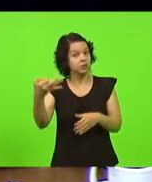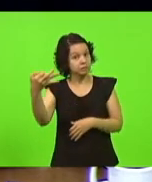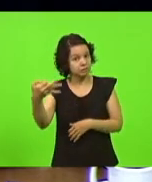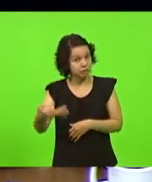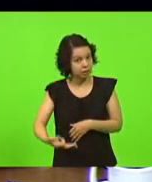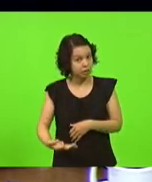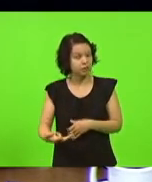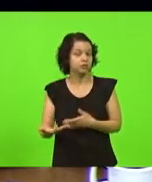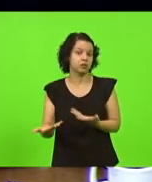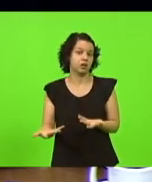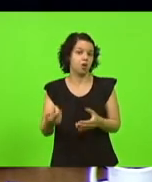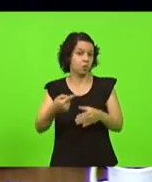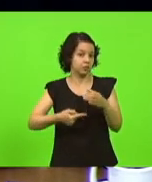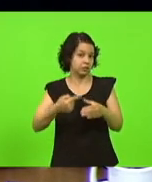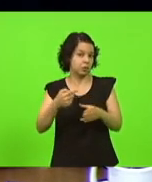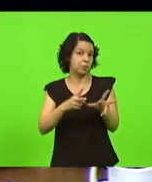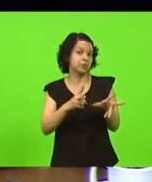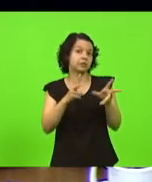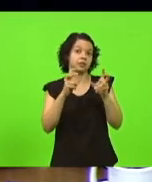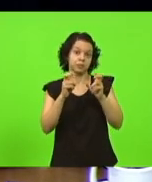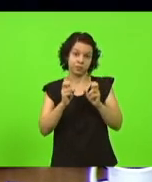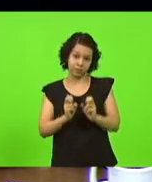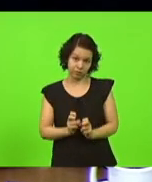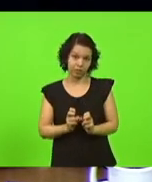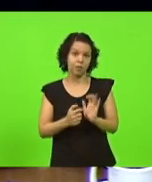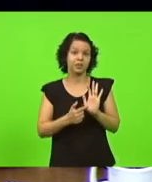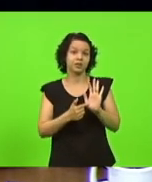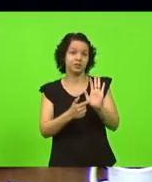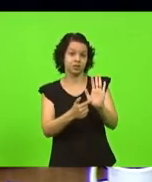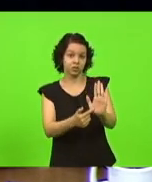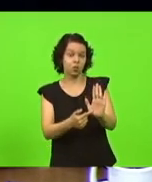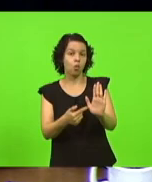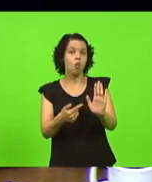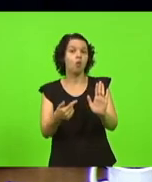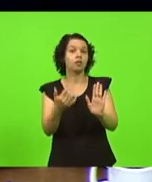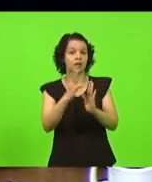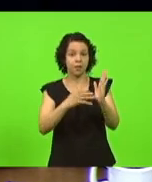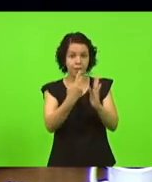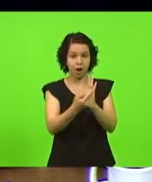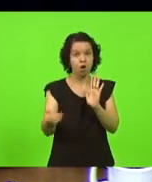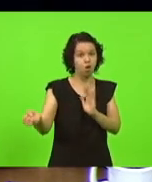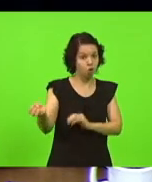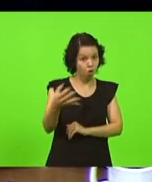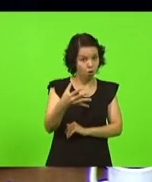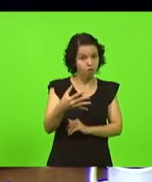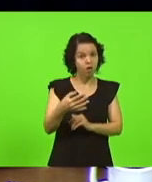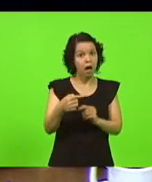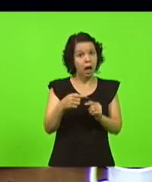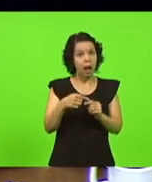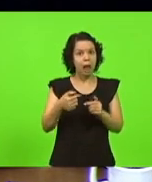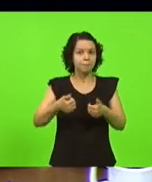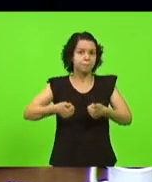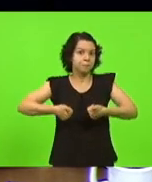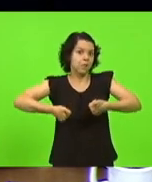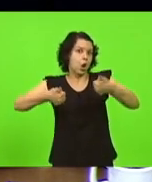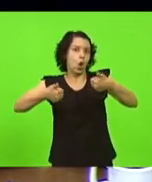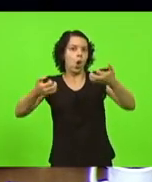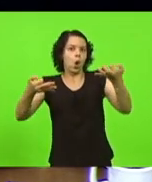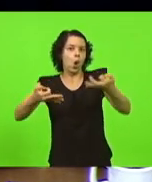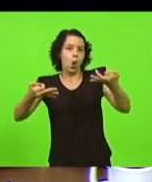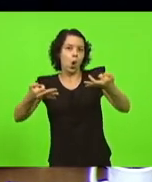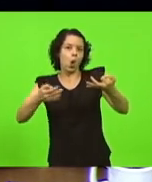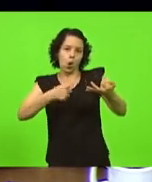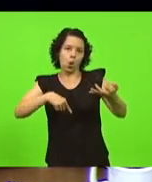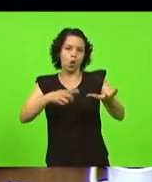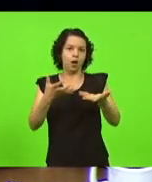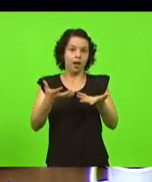comissão percebeu isso, apresentou uma nova tabela, que não é a ideal, não é aquela que a gente gostaria de